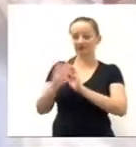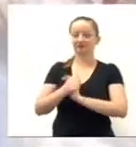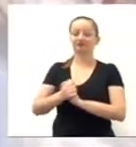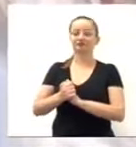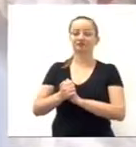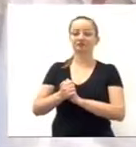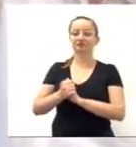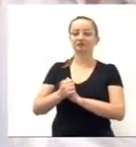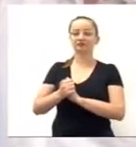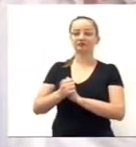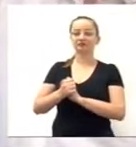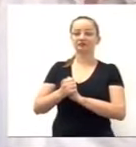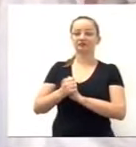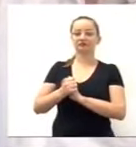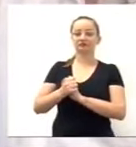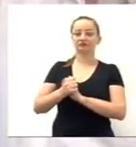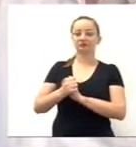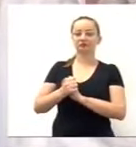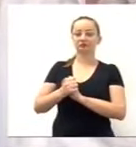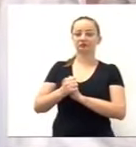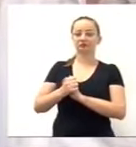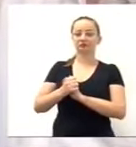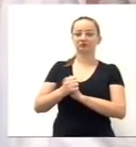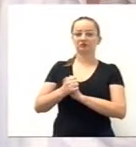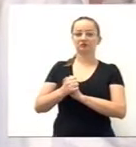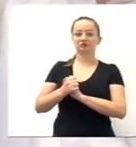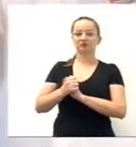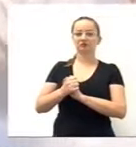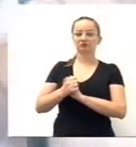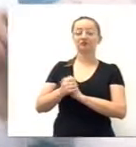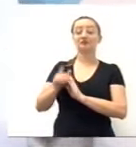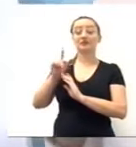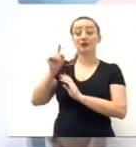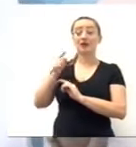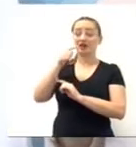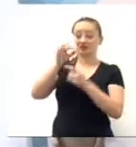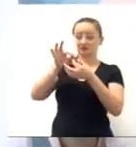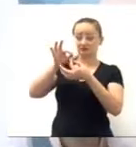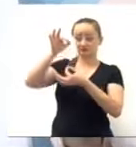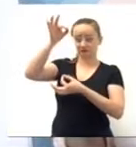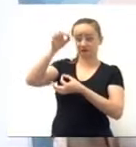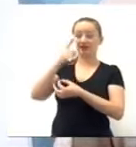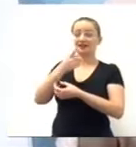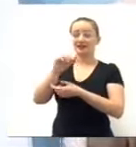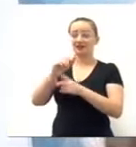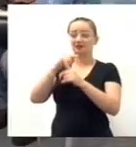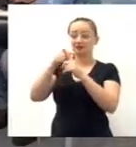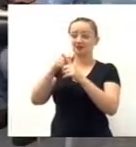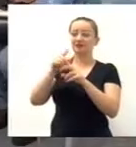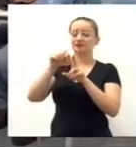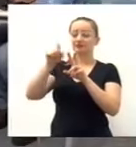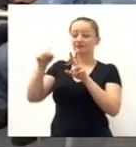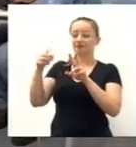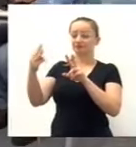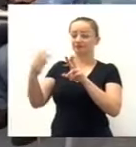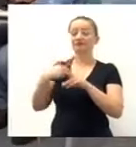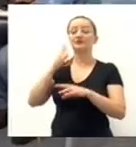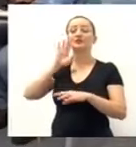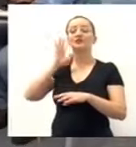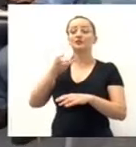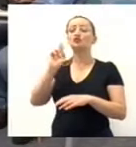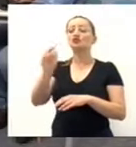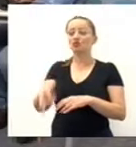medida, cateto aqui, é 10 raiz de 3. Ah, então agora eu já posso resolver